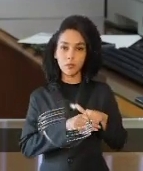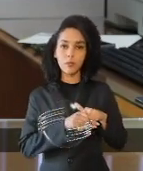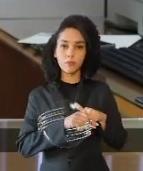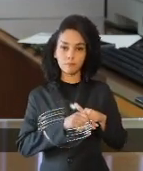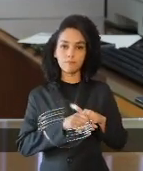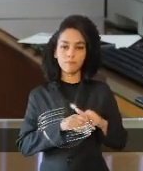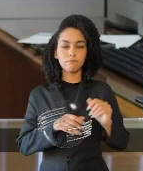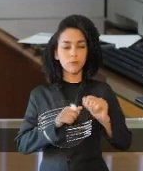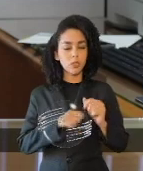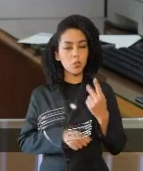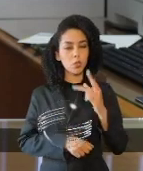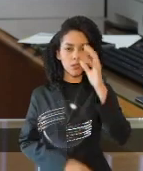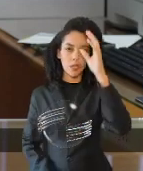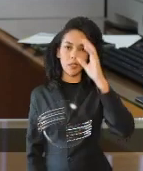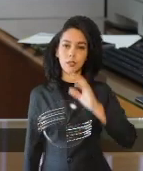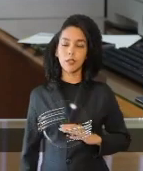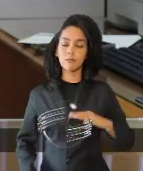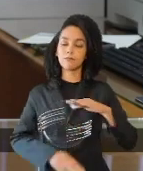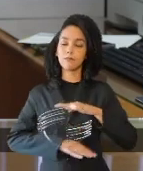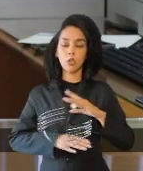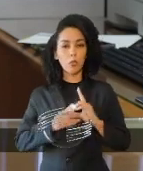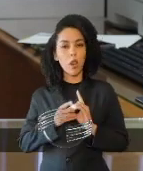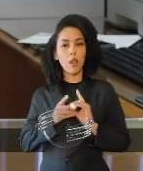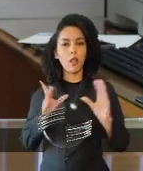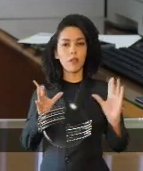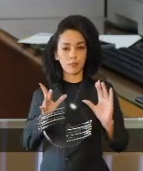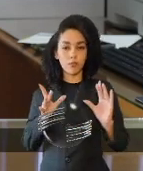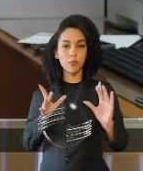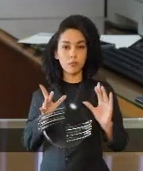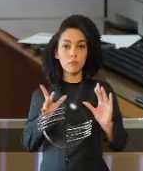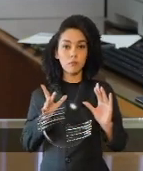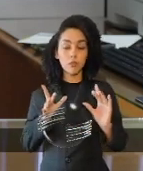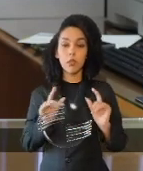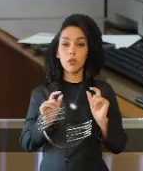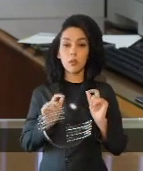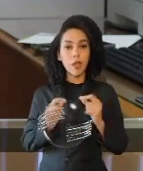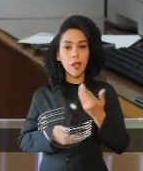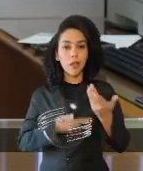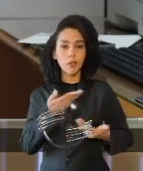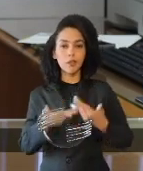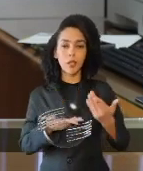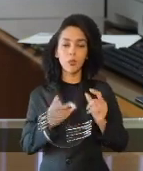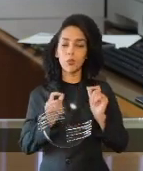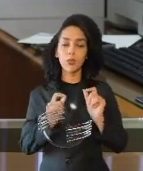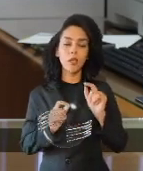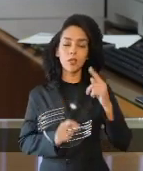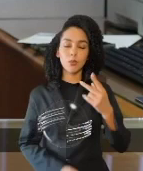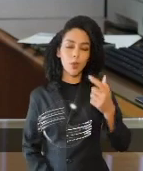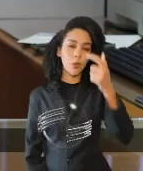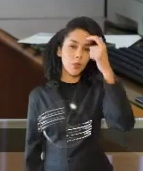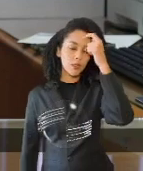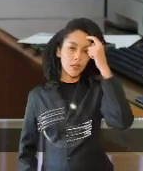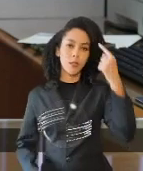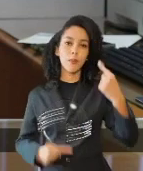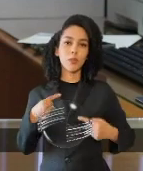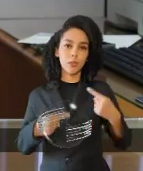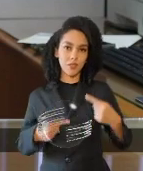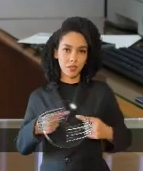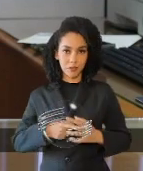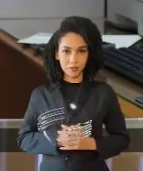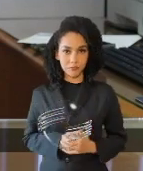exercer sua Cidadania de forma livre atendendo exclusivamente ao editamos da sua consciência política